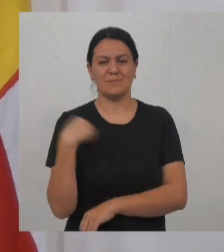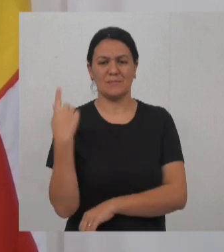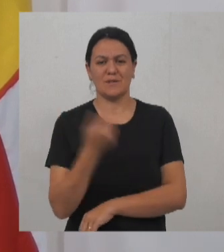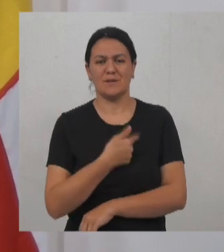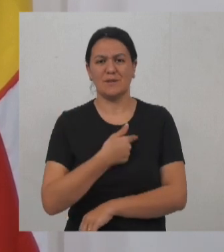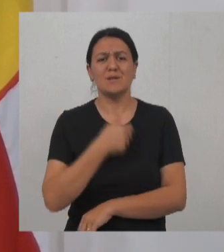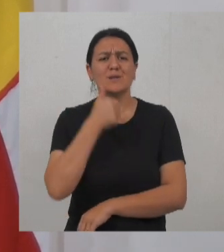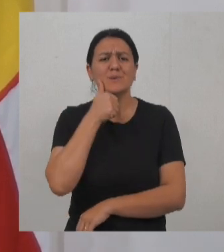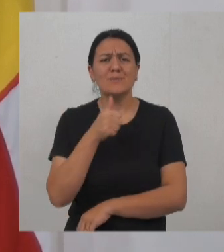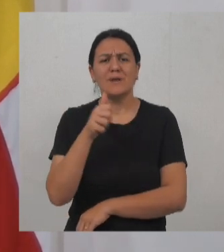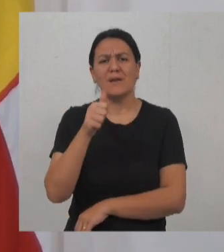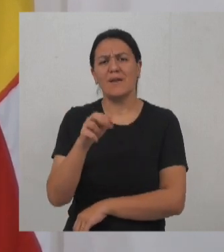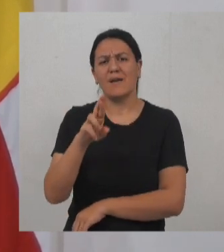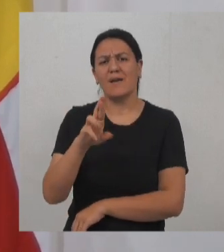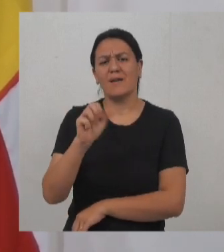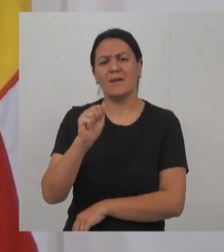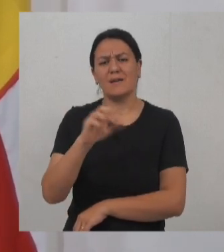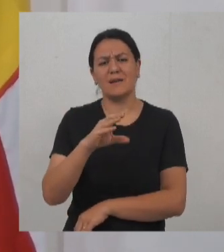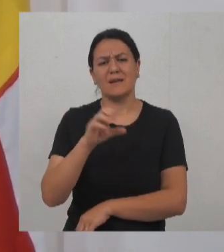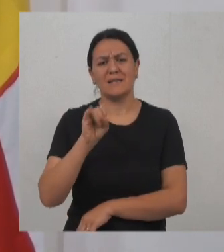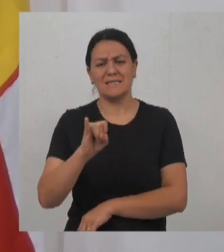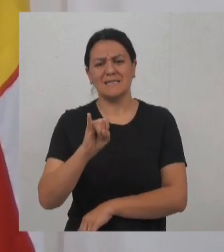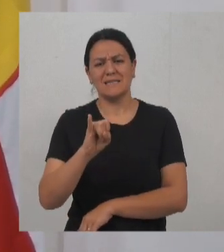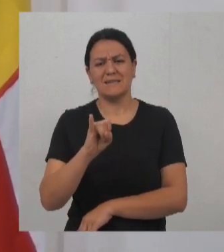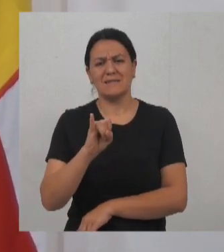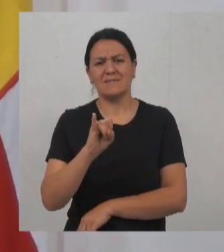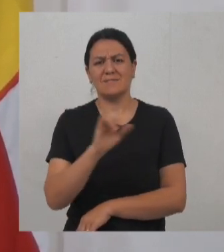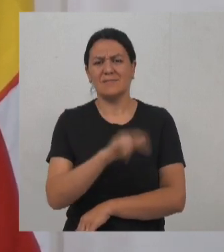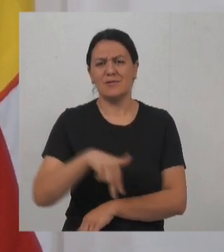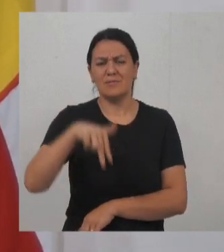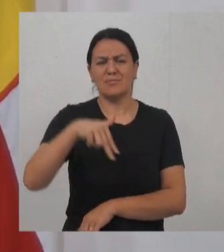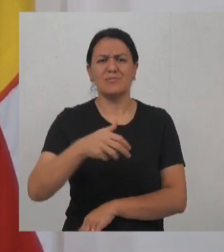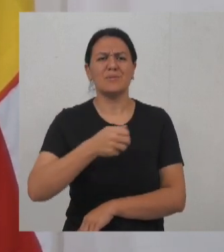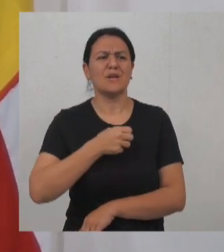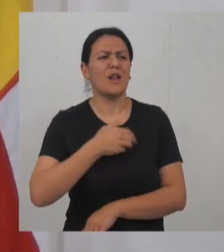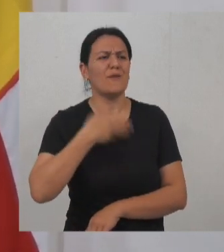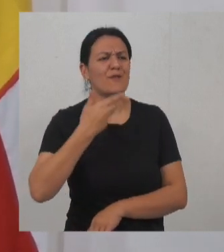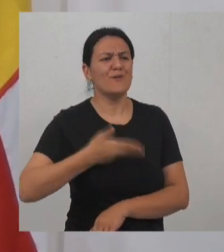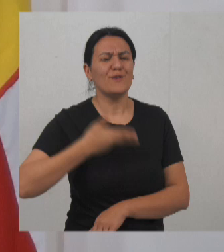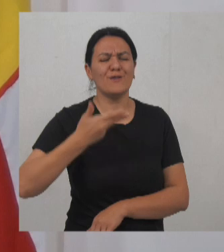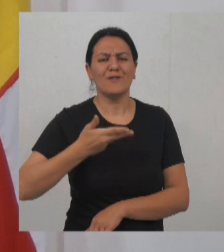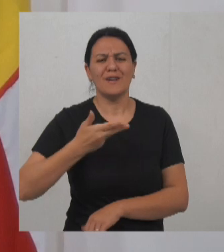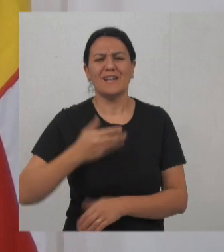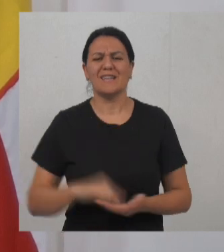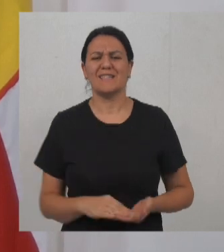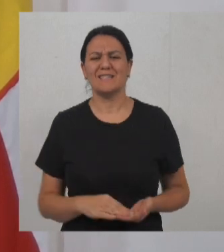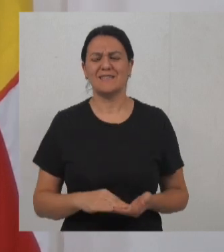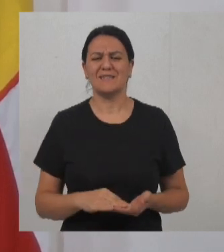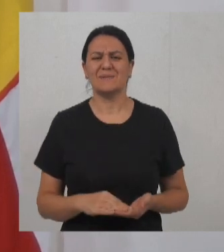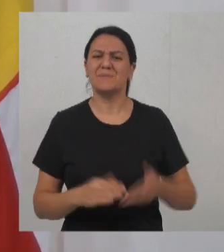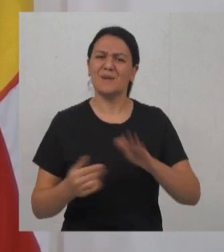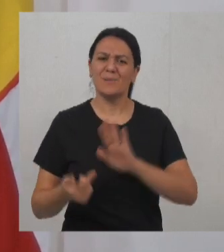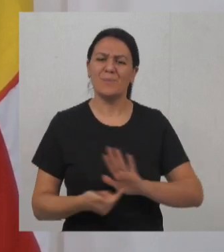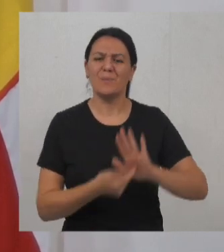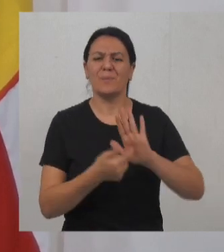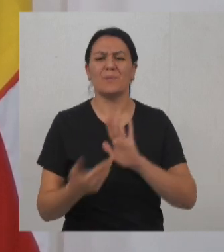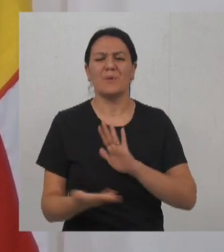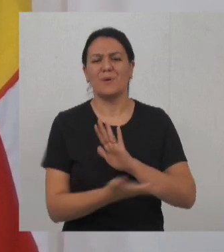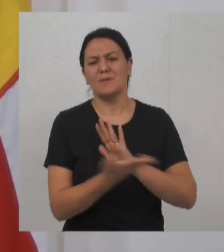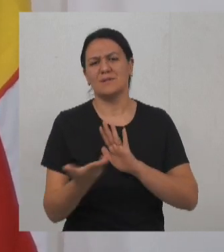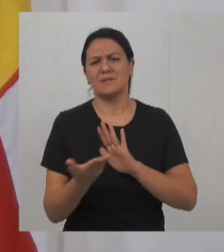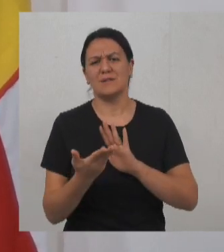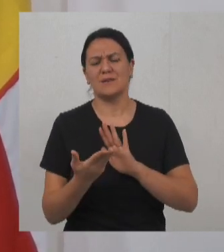Araci usou da sua viva voz e depois impulsionada pelos microfones para passar